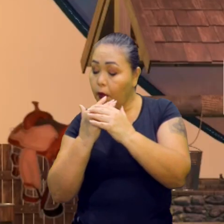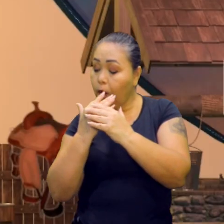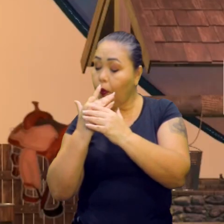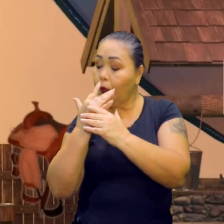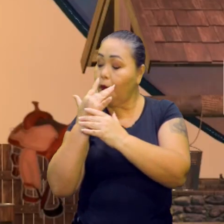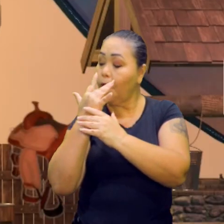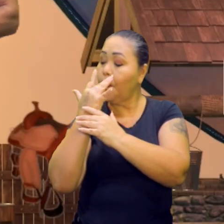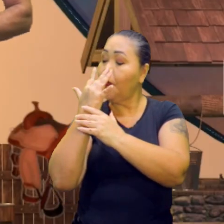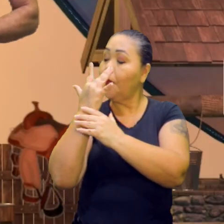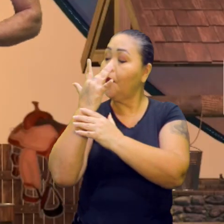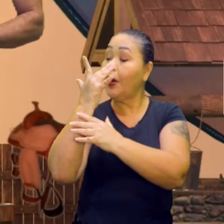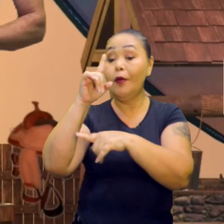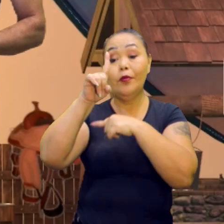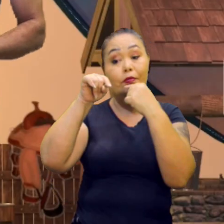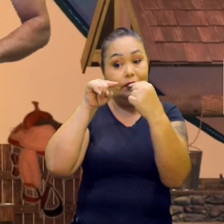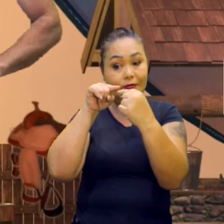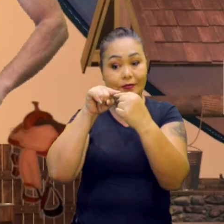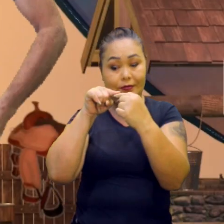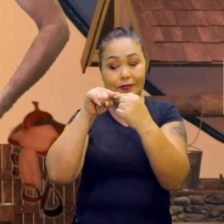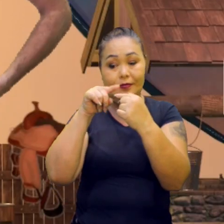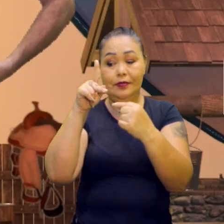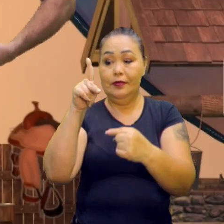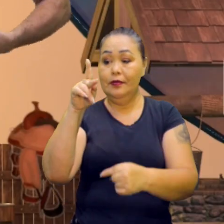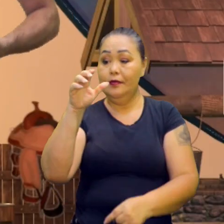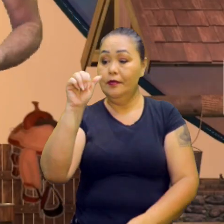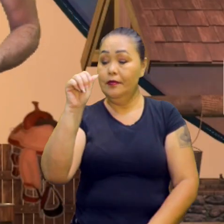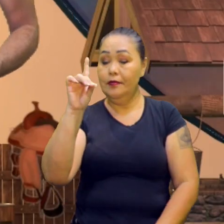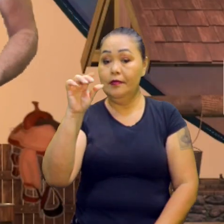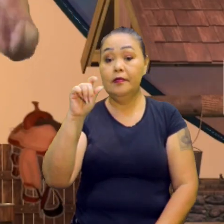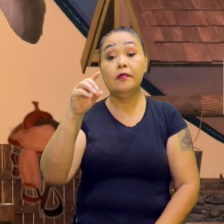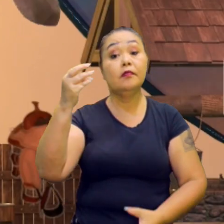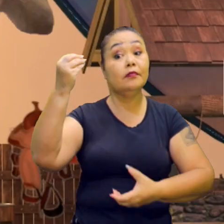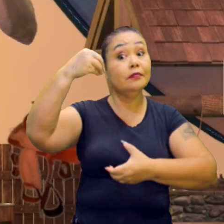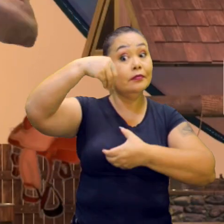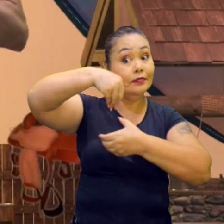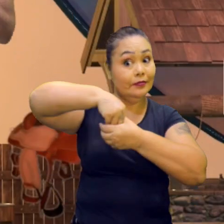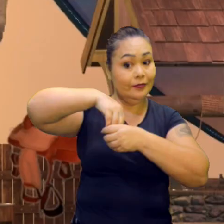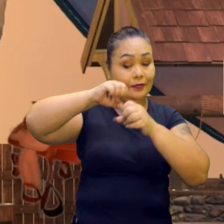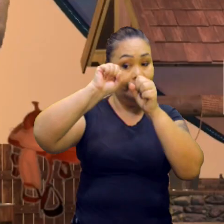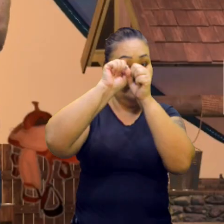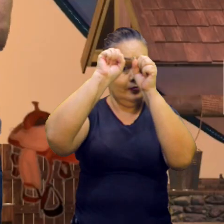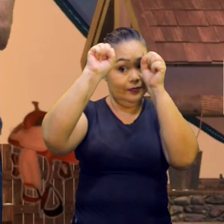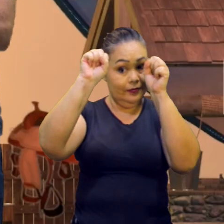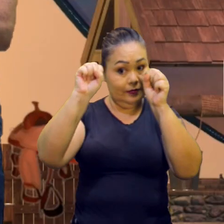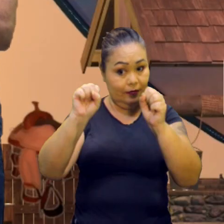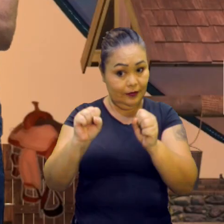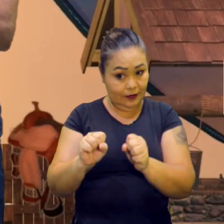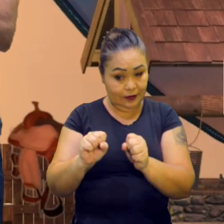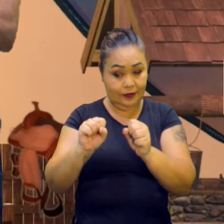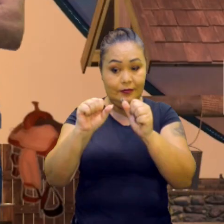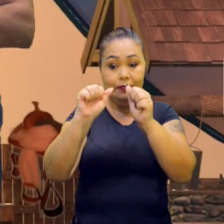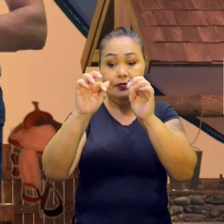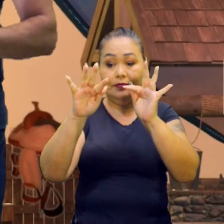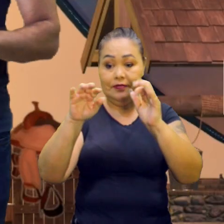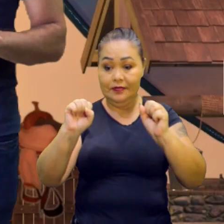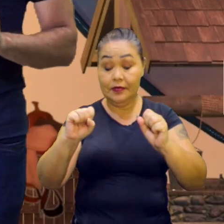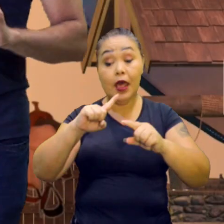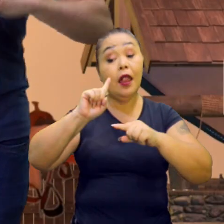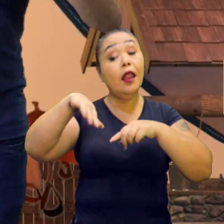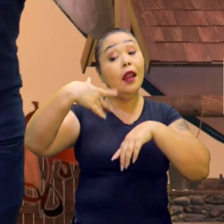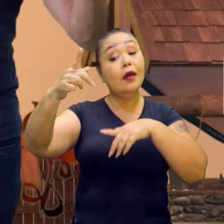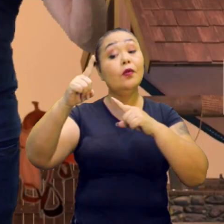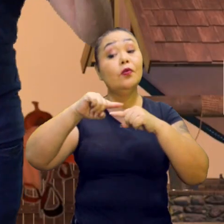poda. Agora, dentro dos SAFs, além deste objetivo, ele